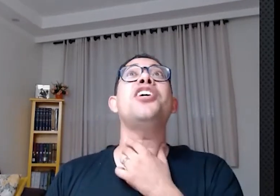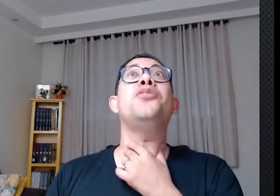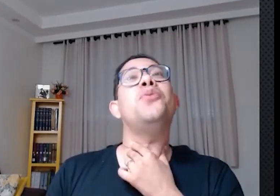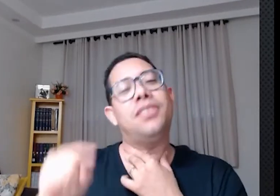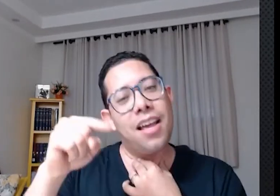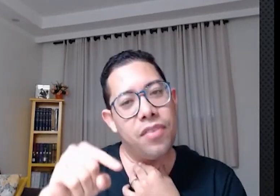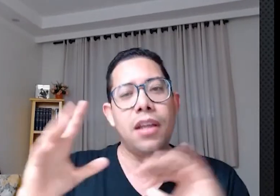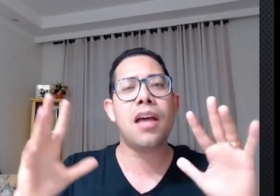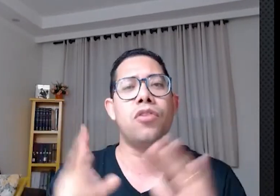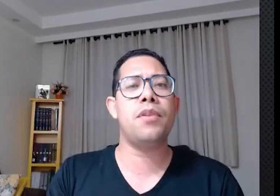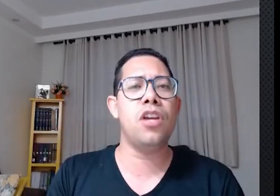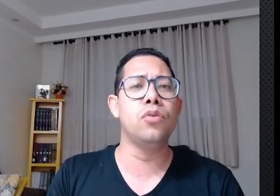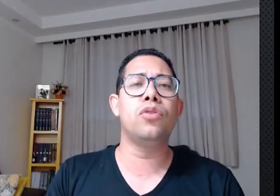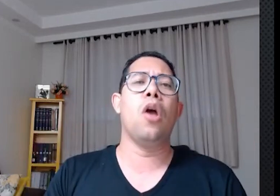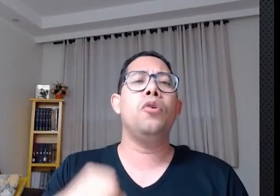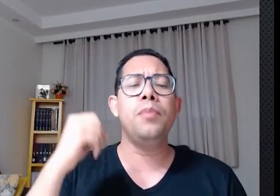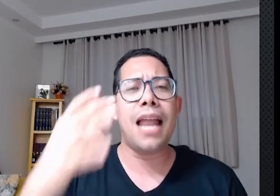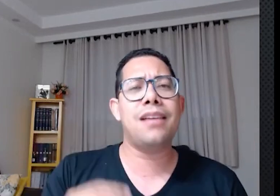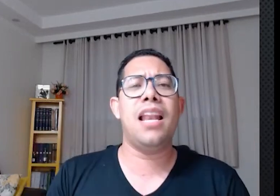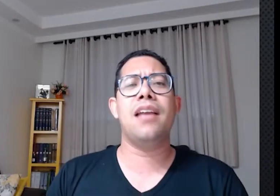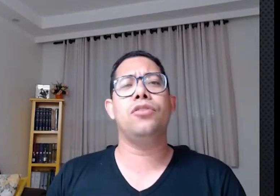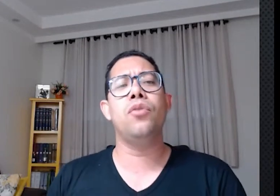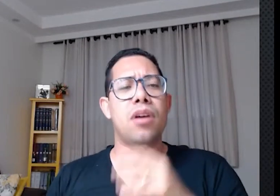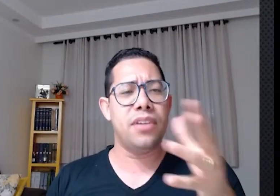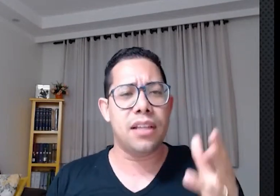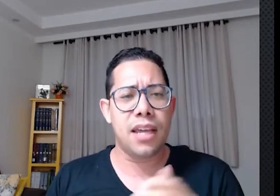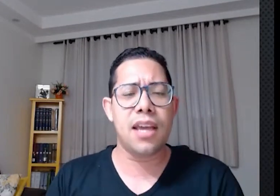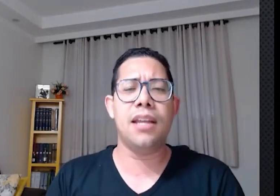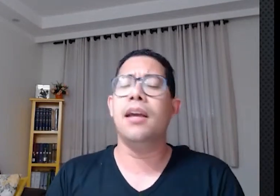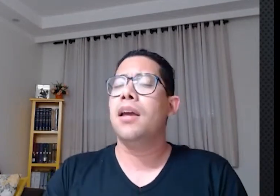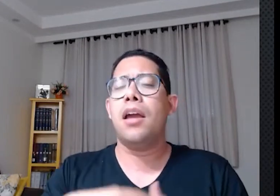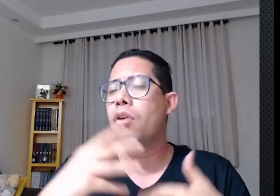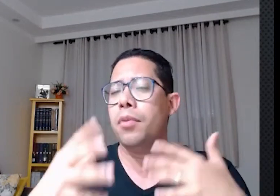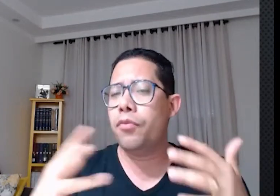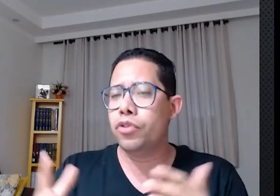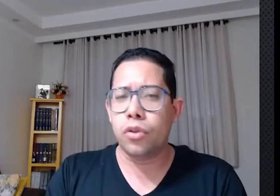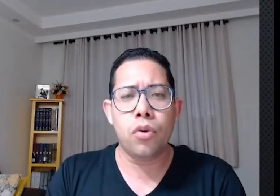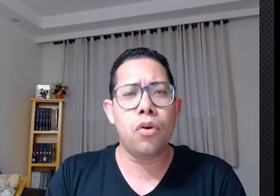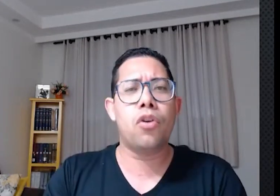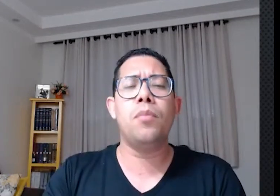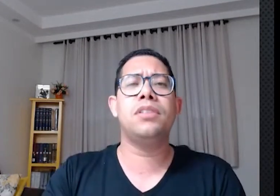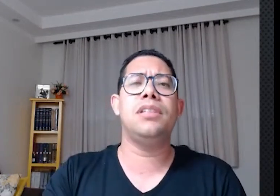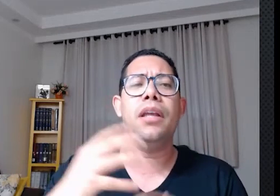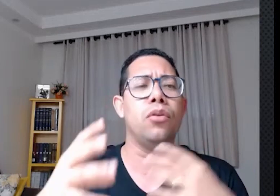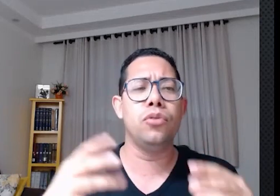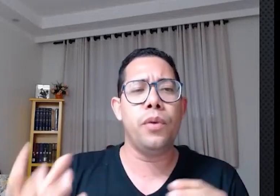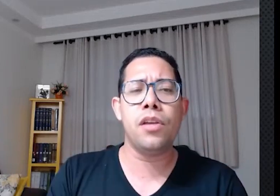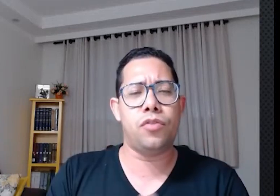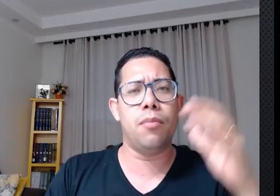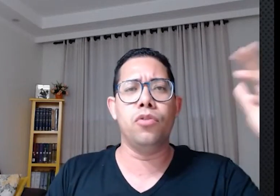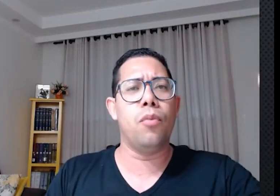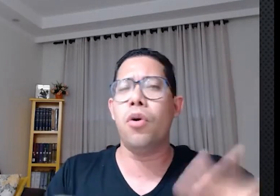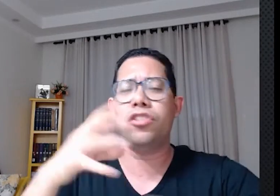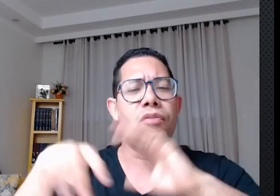vida de Jesus, a vida e as obras de Jesus. Os milagres que ele realizou, a vida dele, como que funcionou, como que se deu tudo